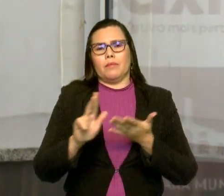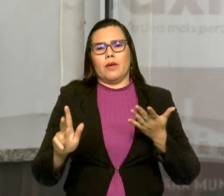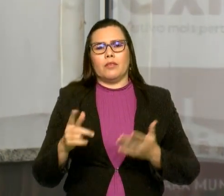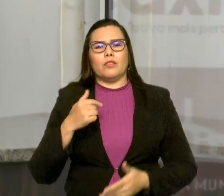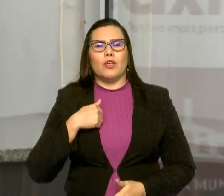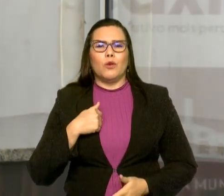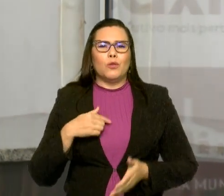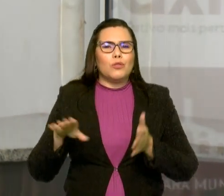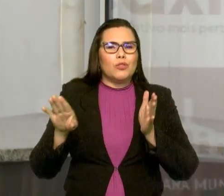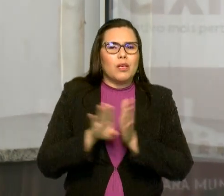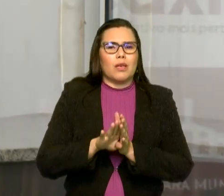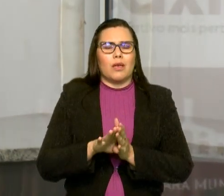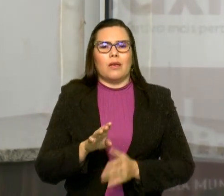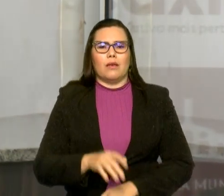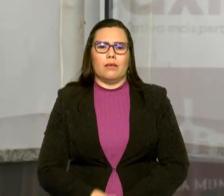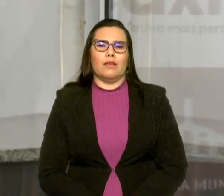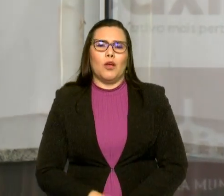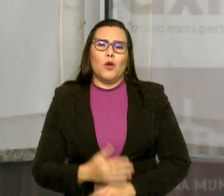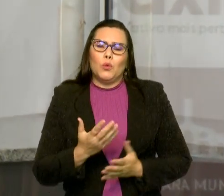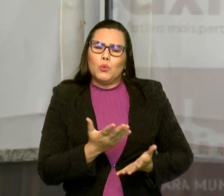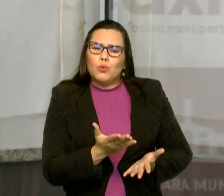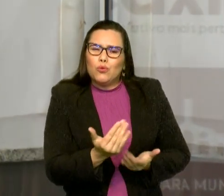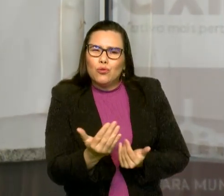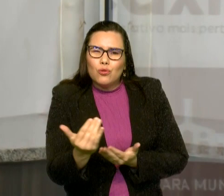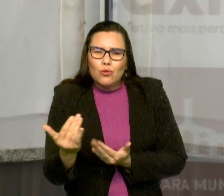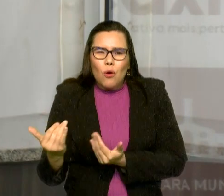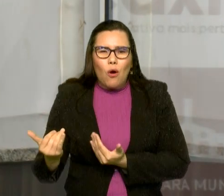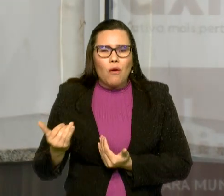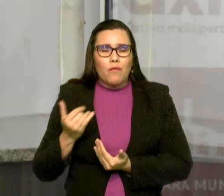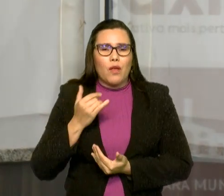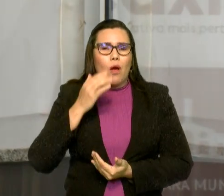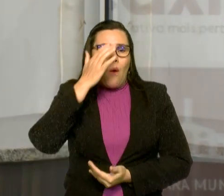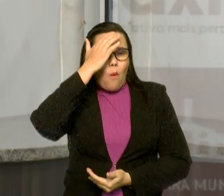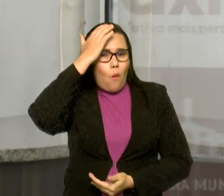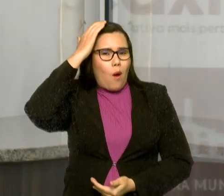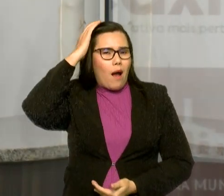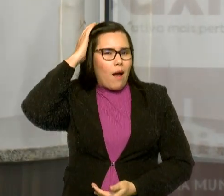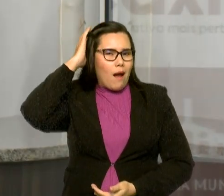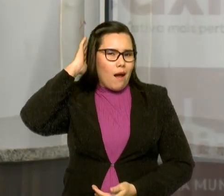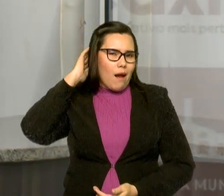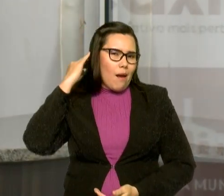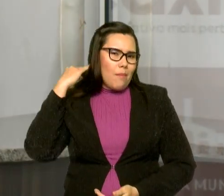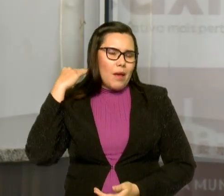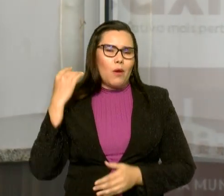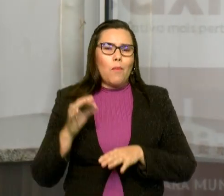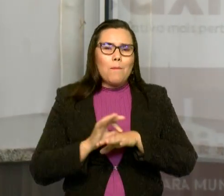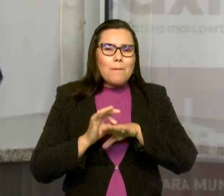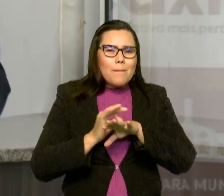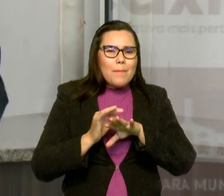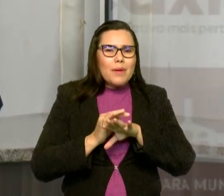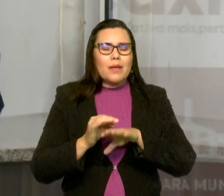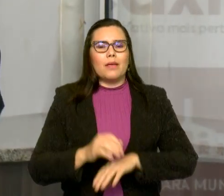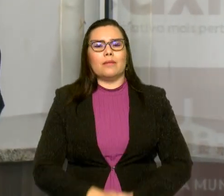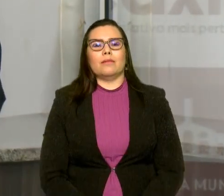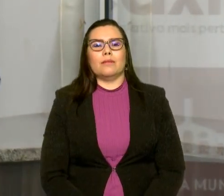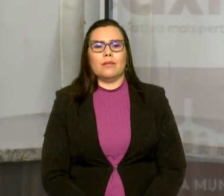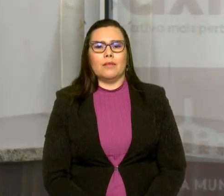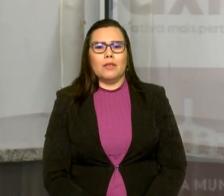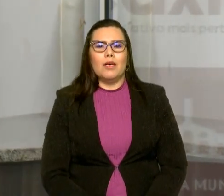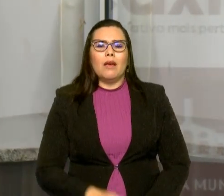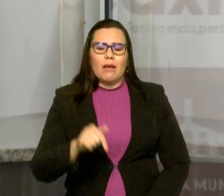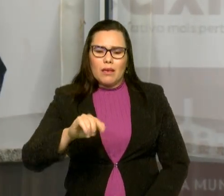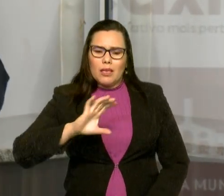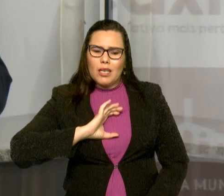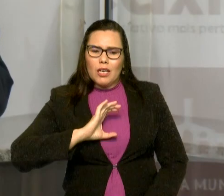de cabelos castanhos, quando se saía de Caxias para a região do Sertão, não tinha um palmo de asfalto, senhores deputados.